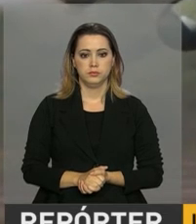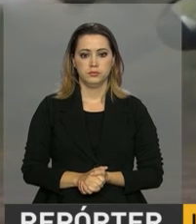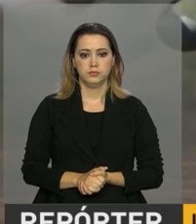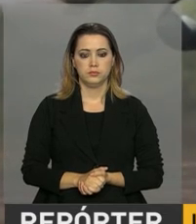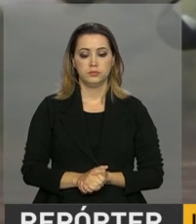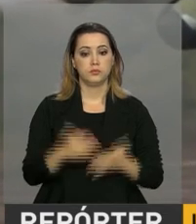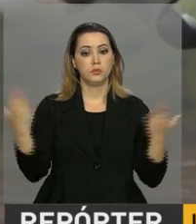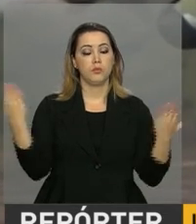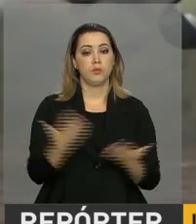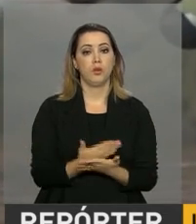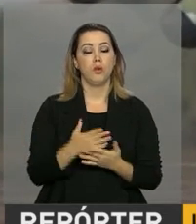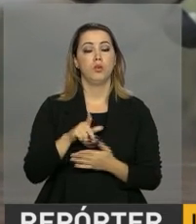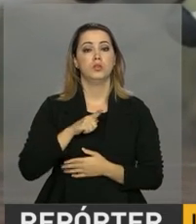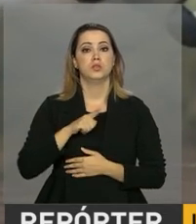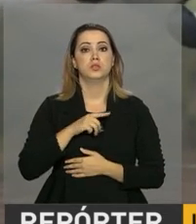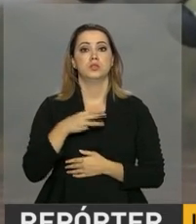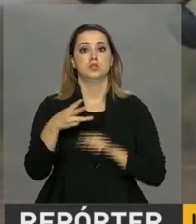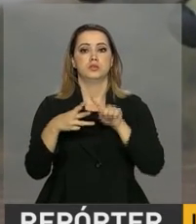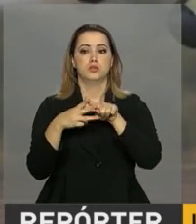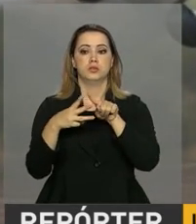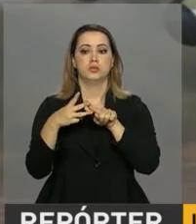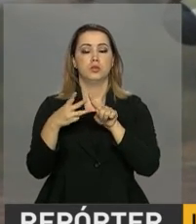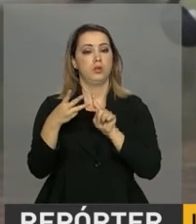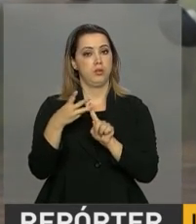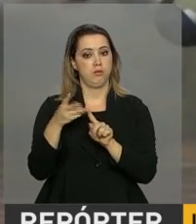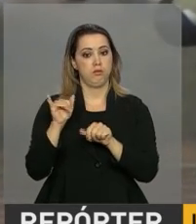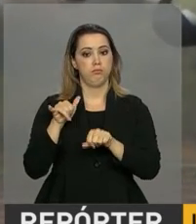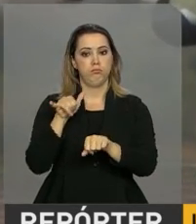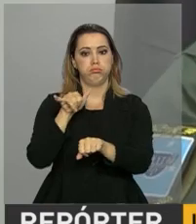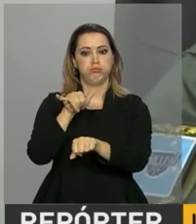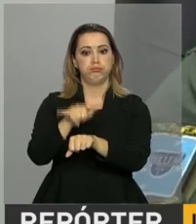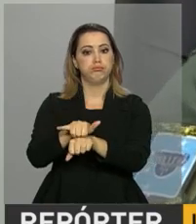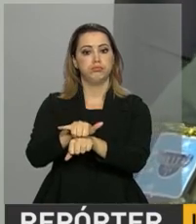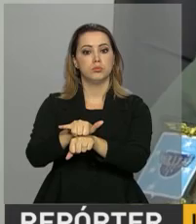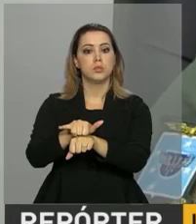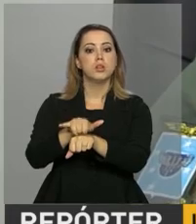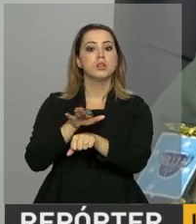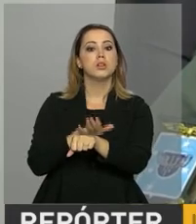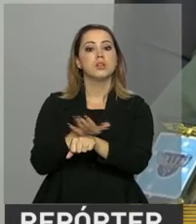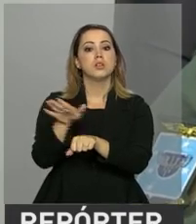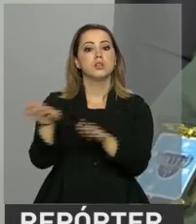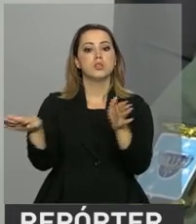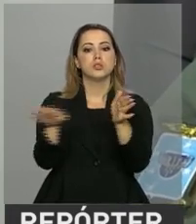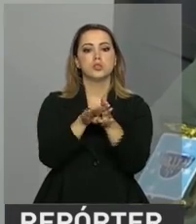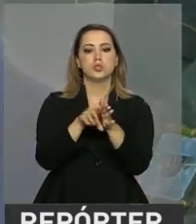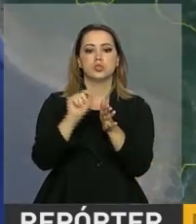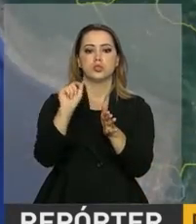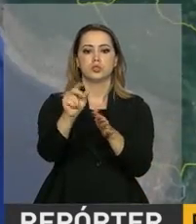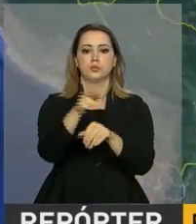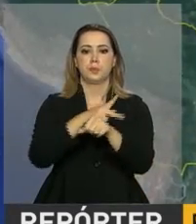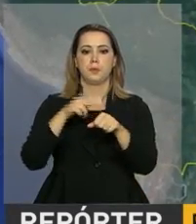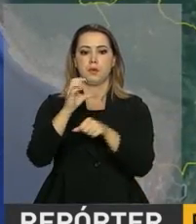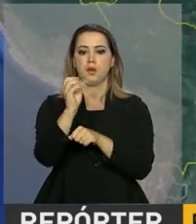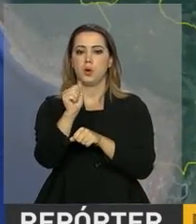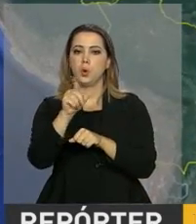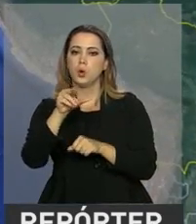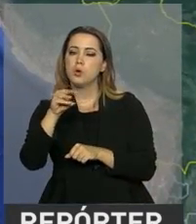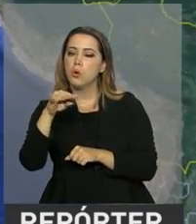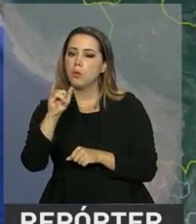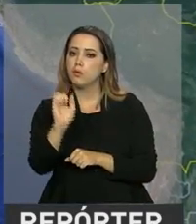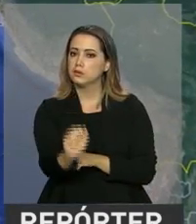hoje estamos com três c-130 esses aviões agora deve chegar lá uma hora e meia duas horas e meia de chão